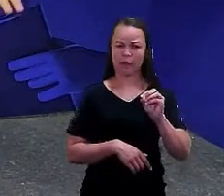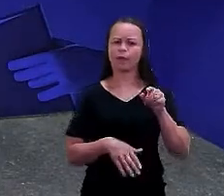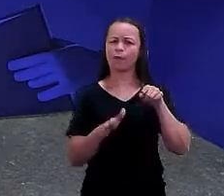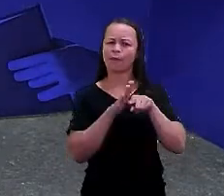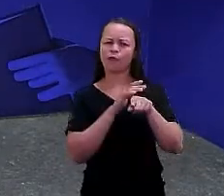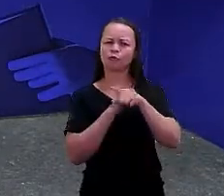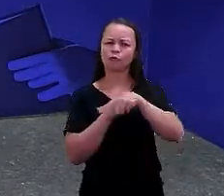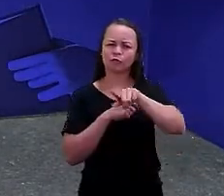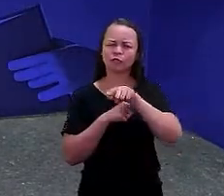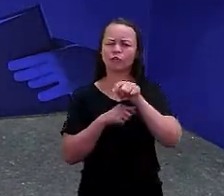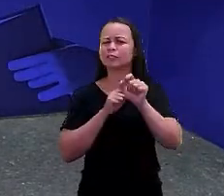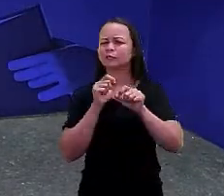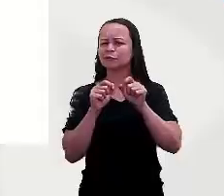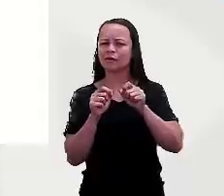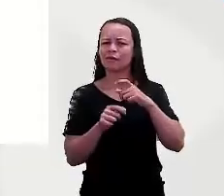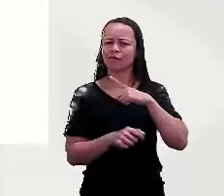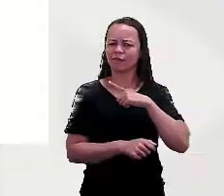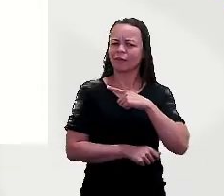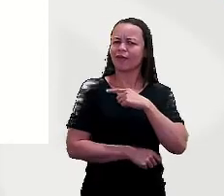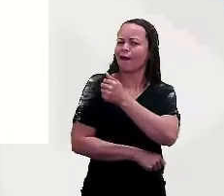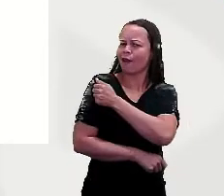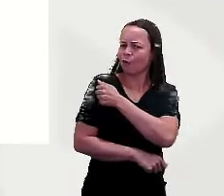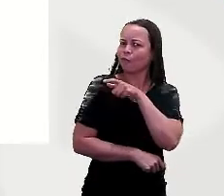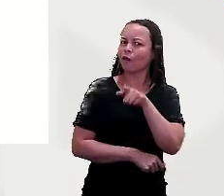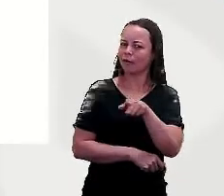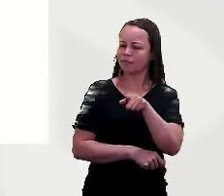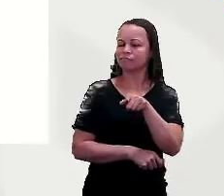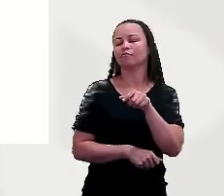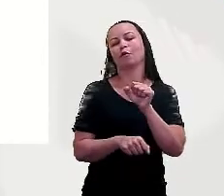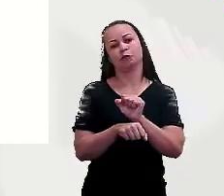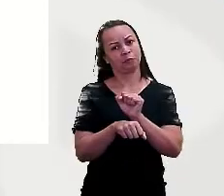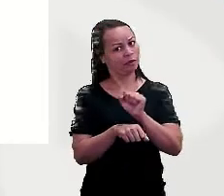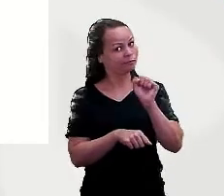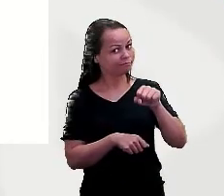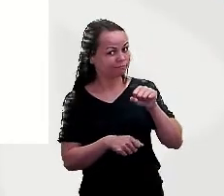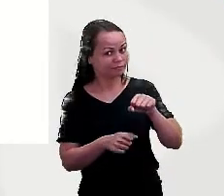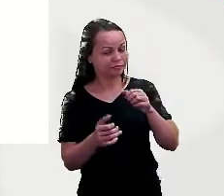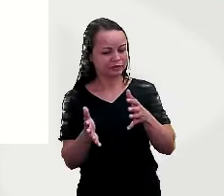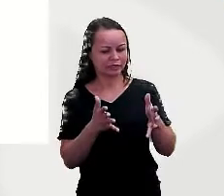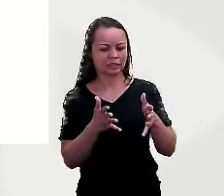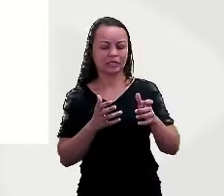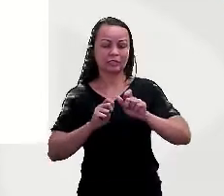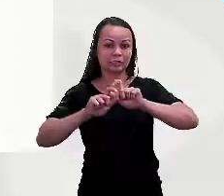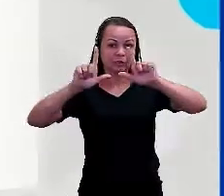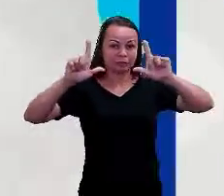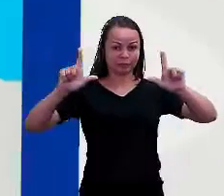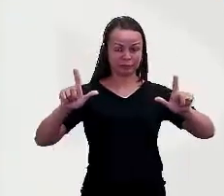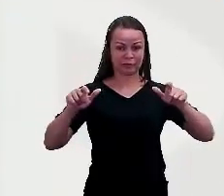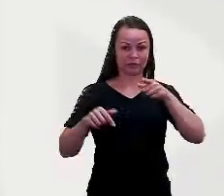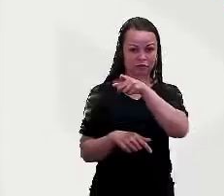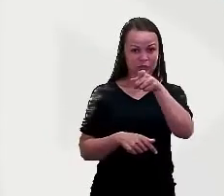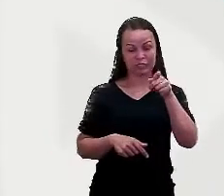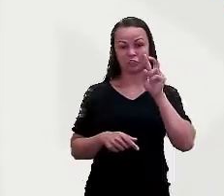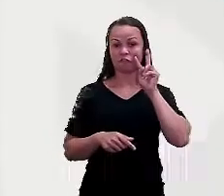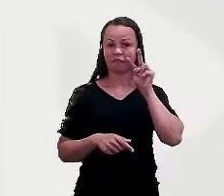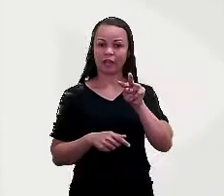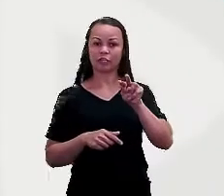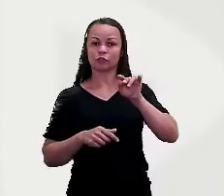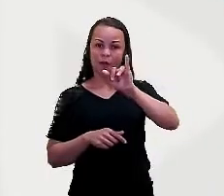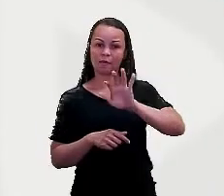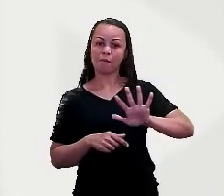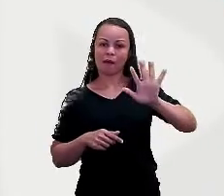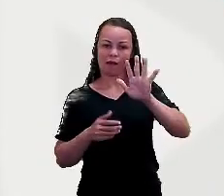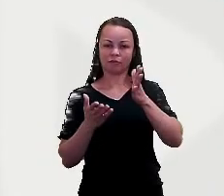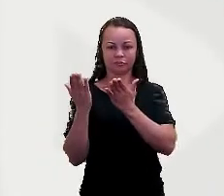Eu espero que sim. Adriano, abre essa imagem aí, por favor, produção. Perfeito. Vou pedir para que você já desça nessa imagem aí e vou